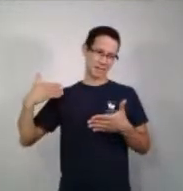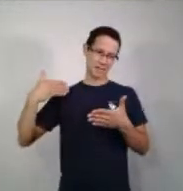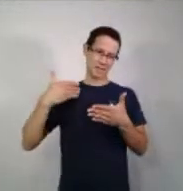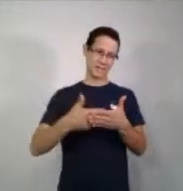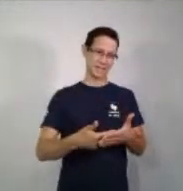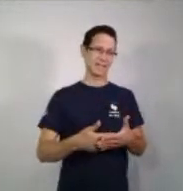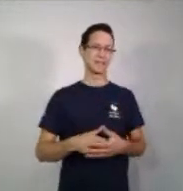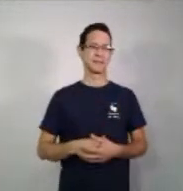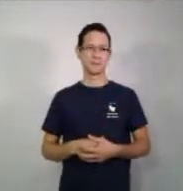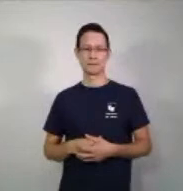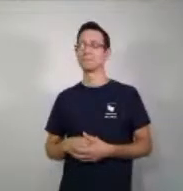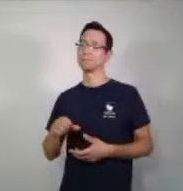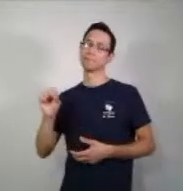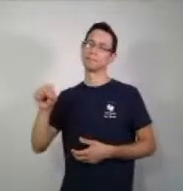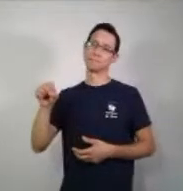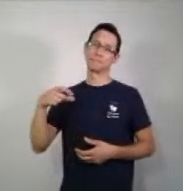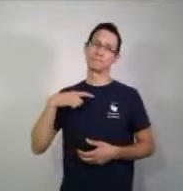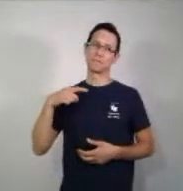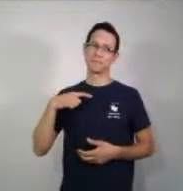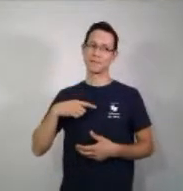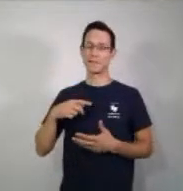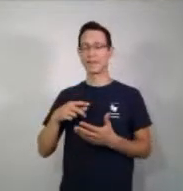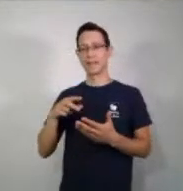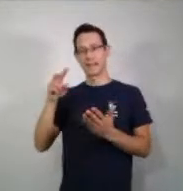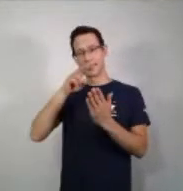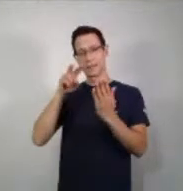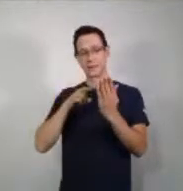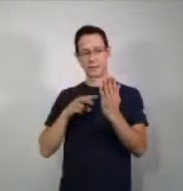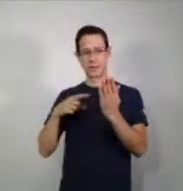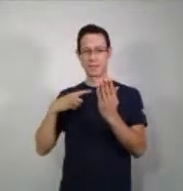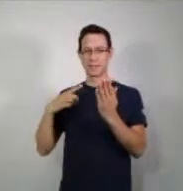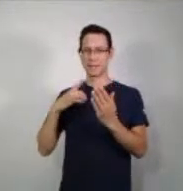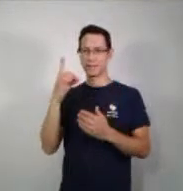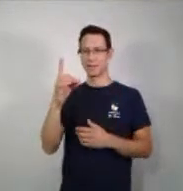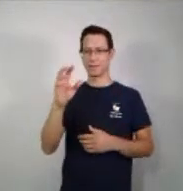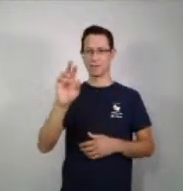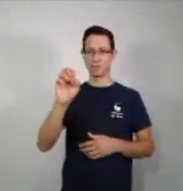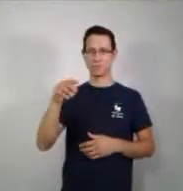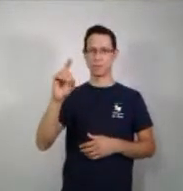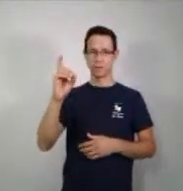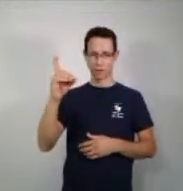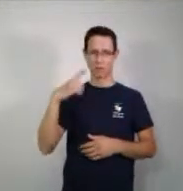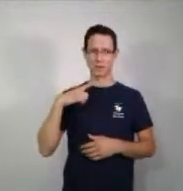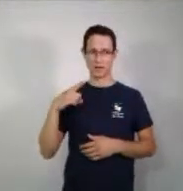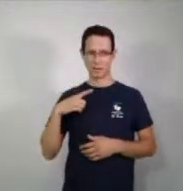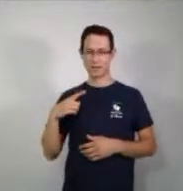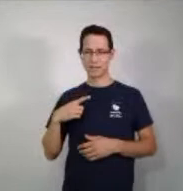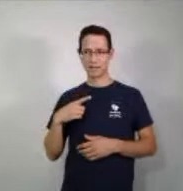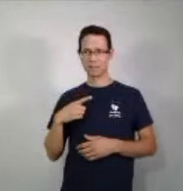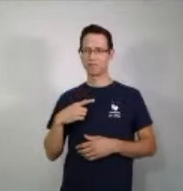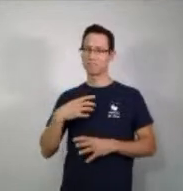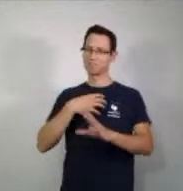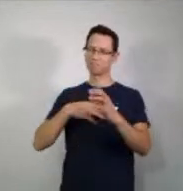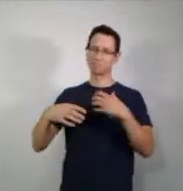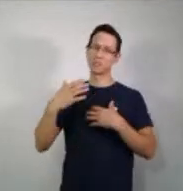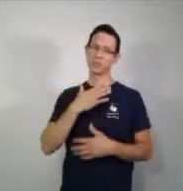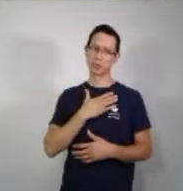Sem dúvida, sem dúvida. E eu acho que essa leitura também que que o Drummond tem do Rony também é muito bonita, é sempre